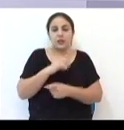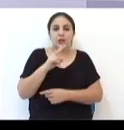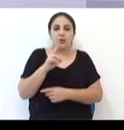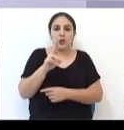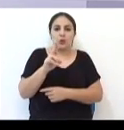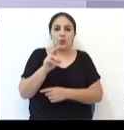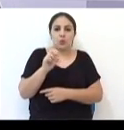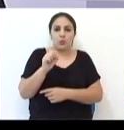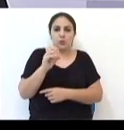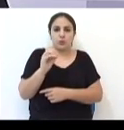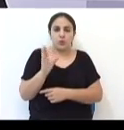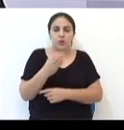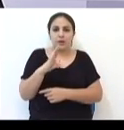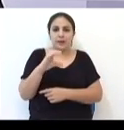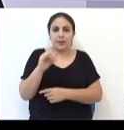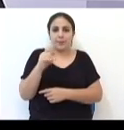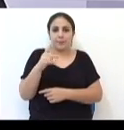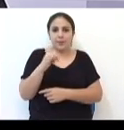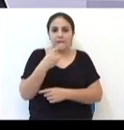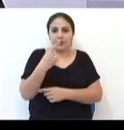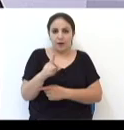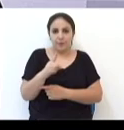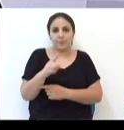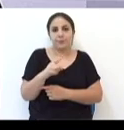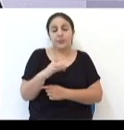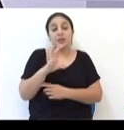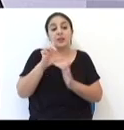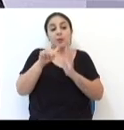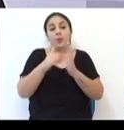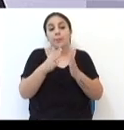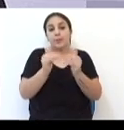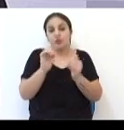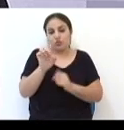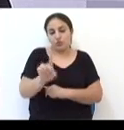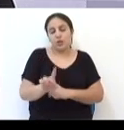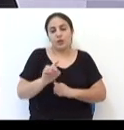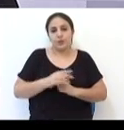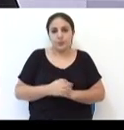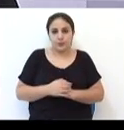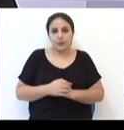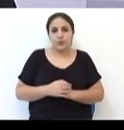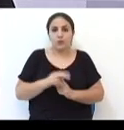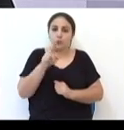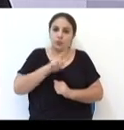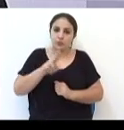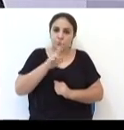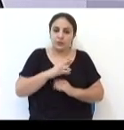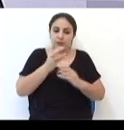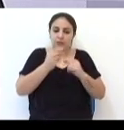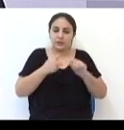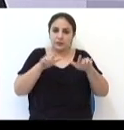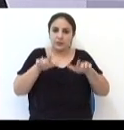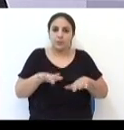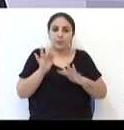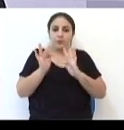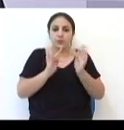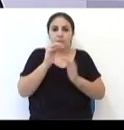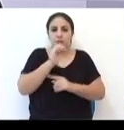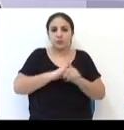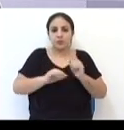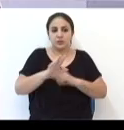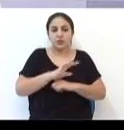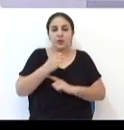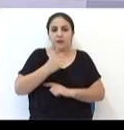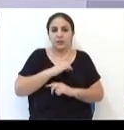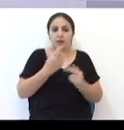ter uso capião, daquelas pessoas tomar a posse do terreno e depois pedir os direitos reais daquele terreno. Então tu acaba utilizando o terreno para a função